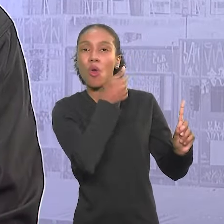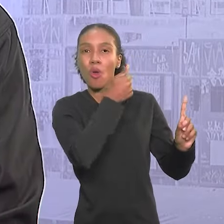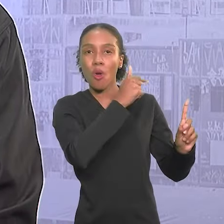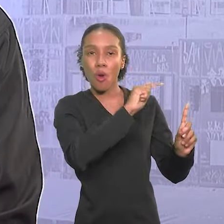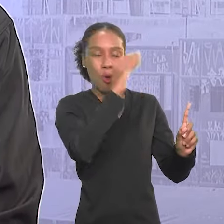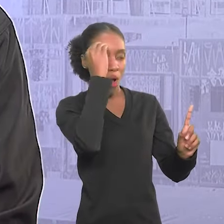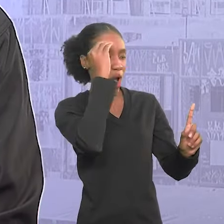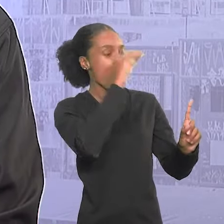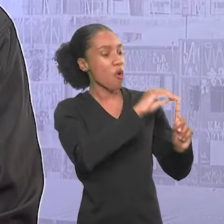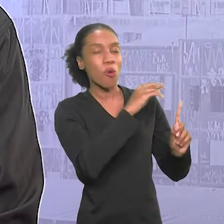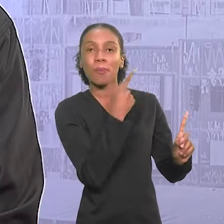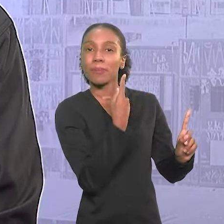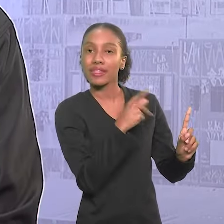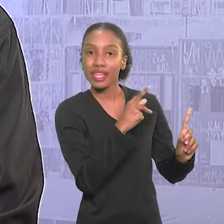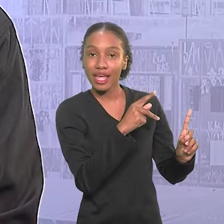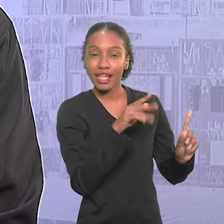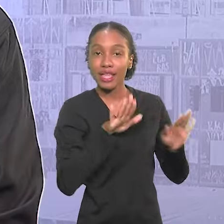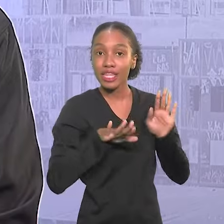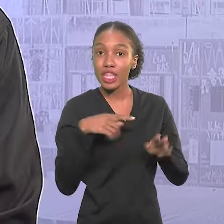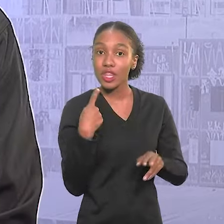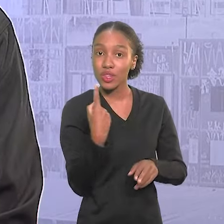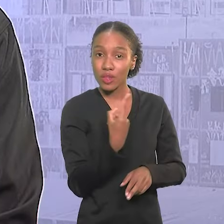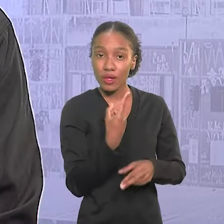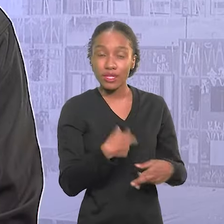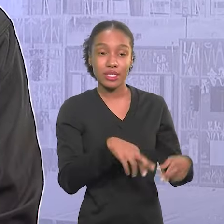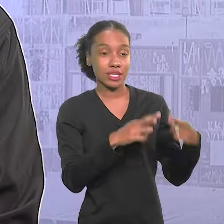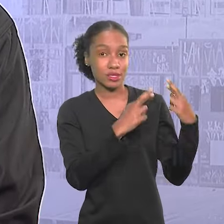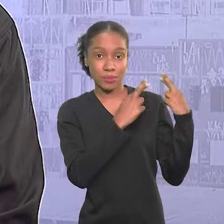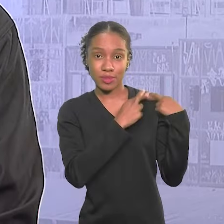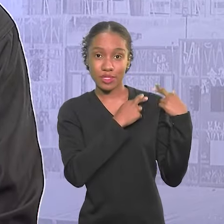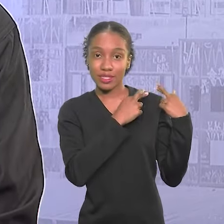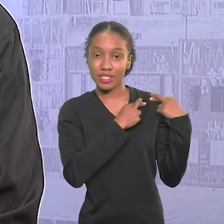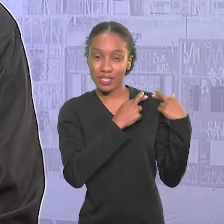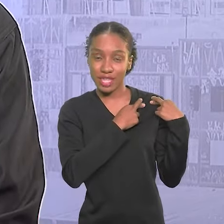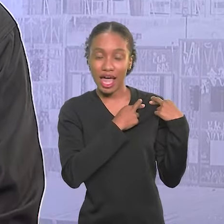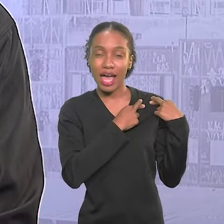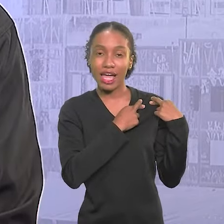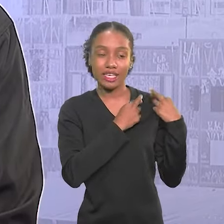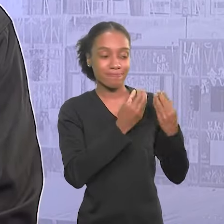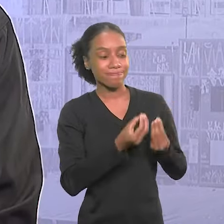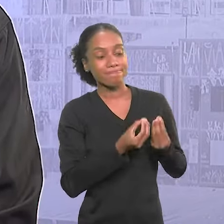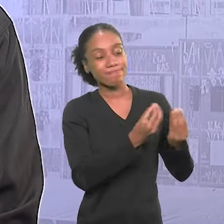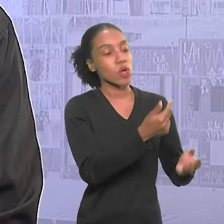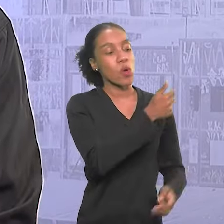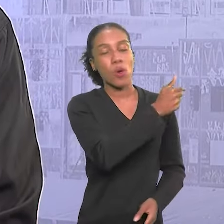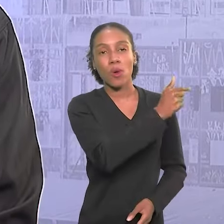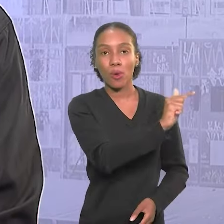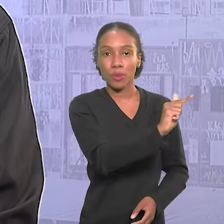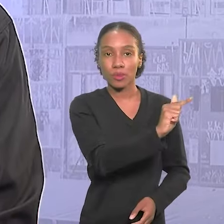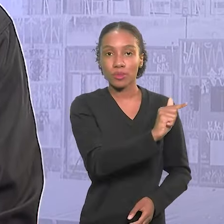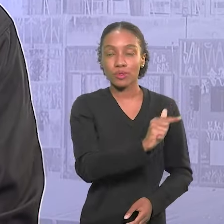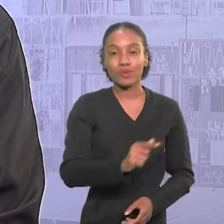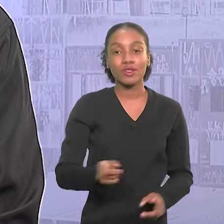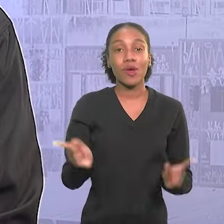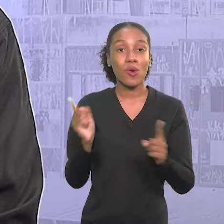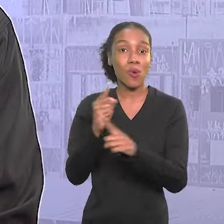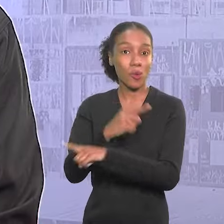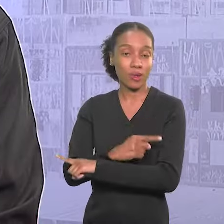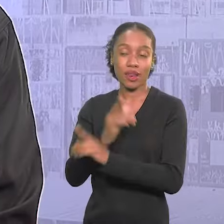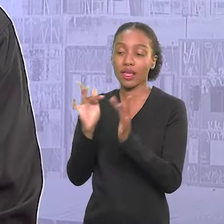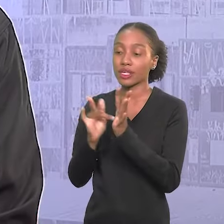aquilo que é nosso a nossas responsabilidades terceirizamos e importamos ao outro